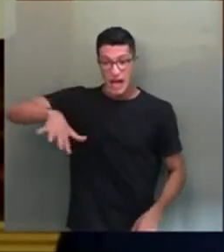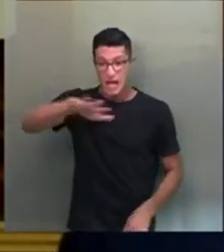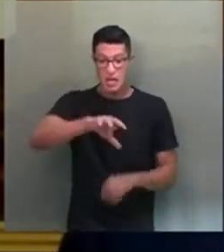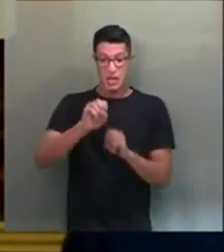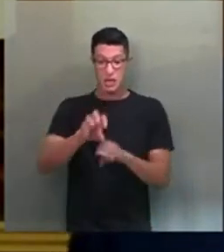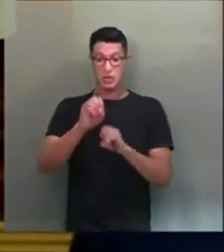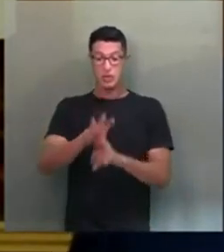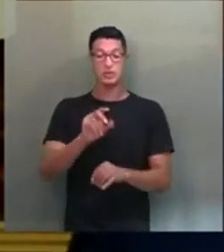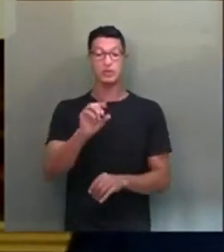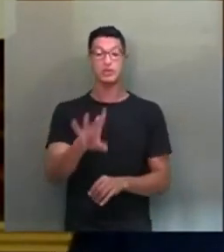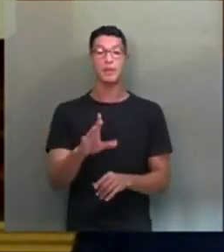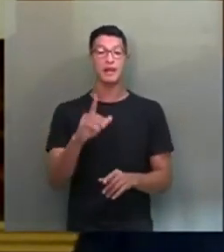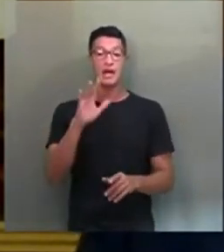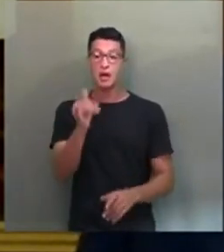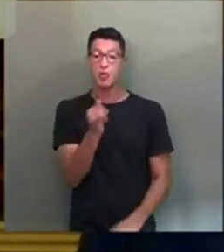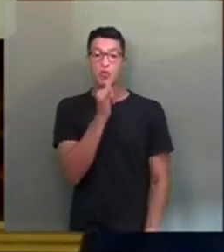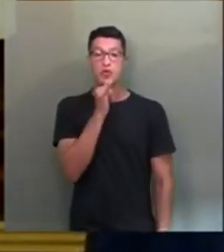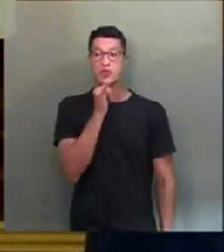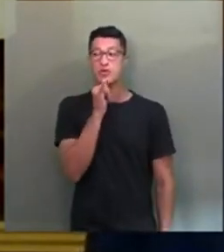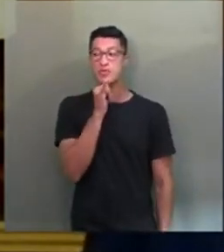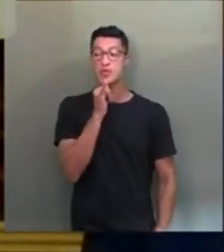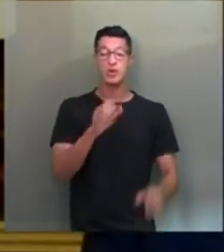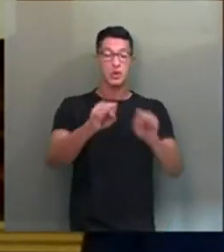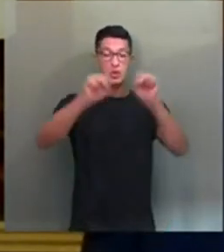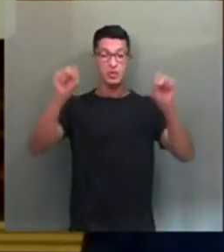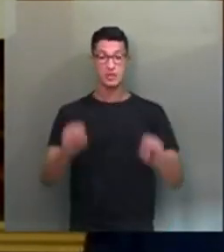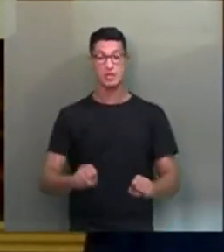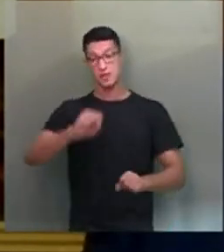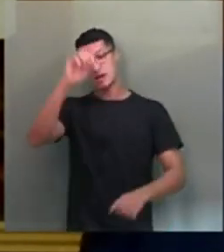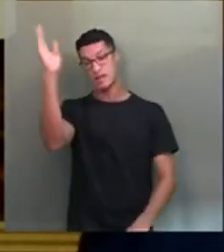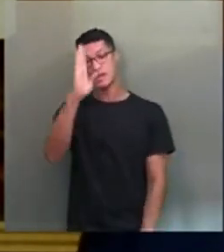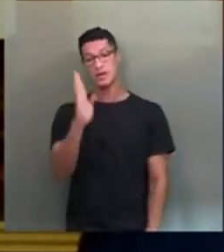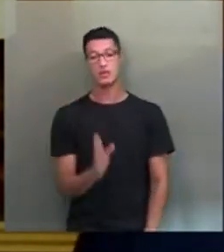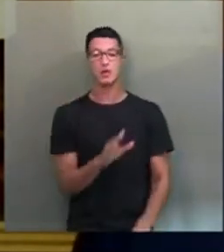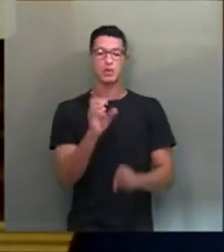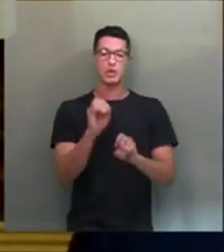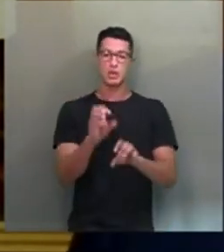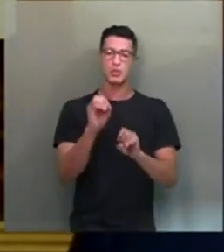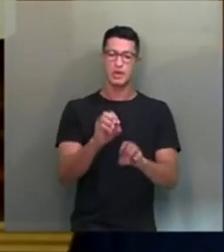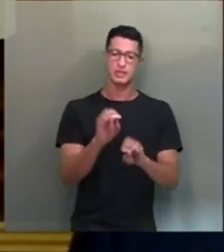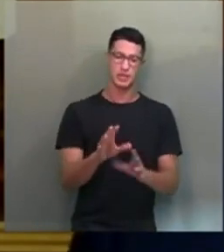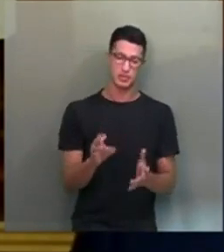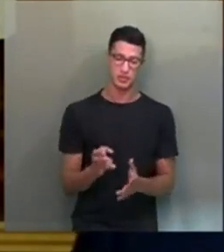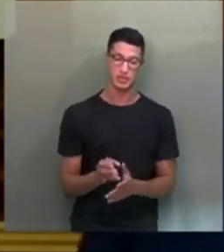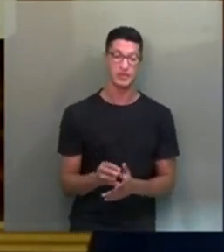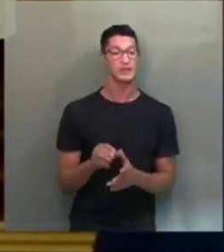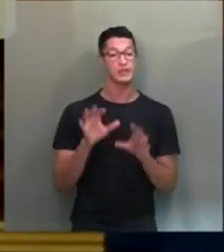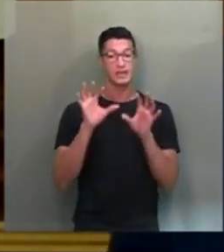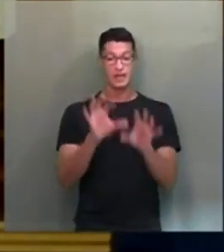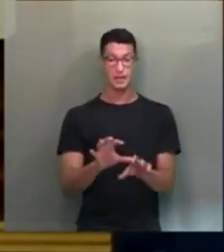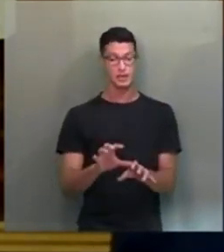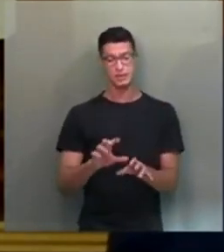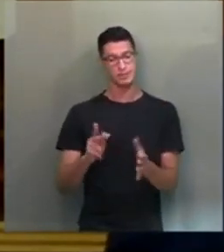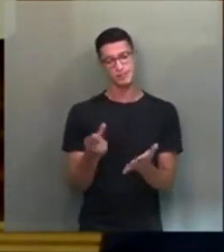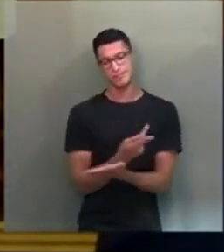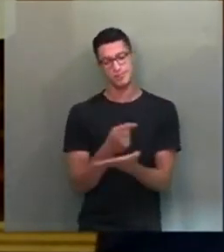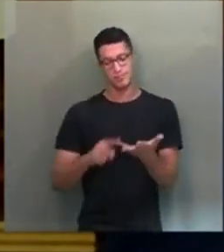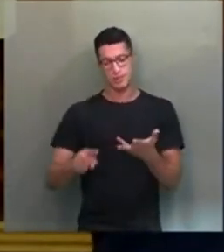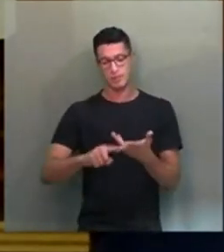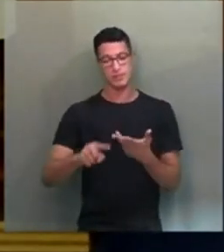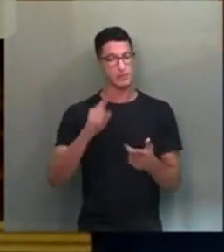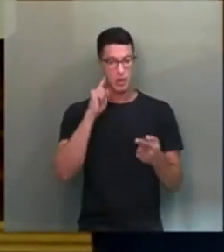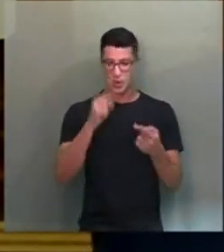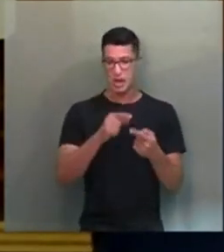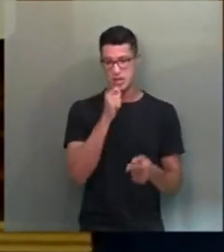educação, só para dar um exemplo, o Sistema Nacional de Educação. Isso nem vem sendo